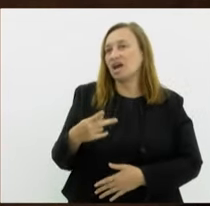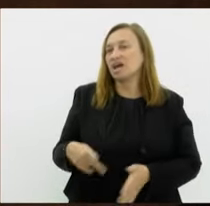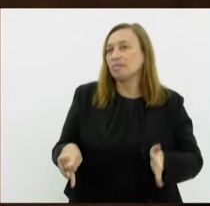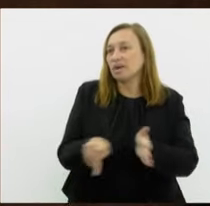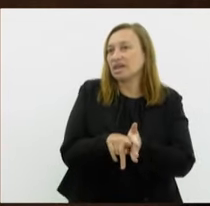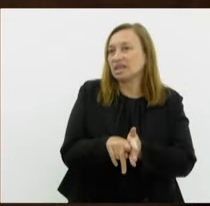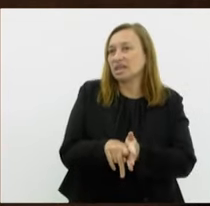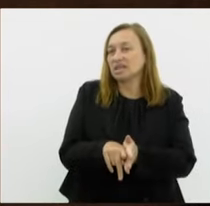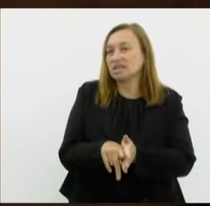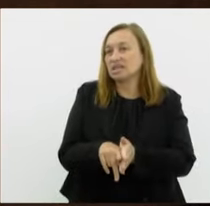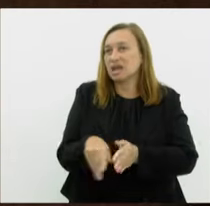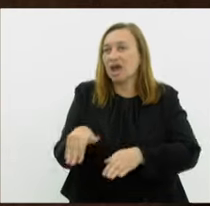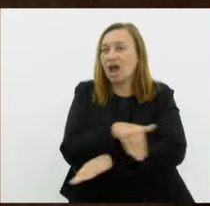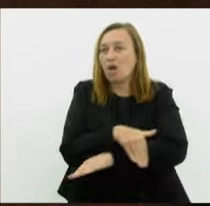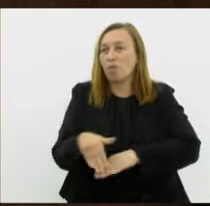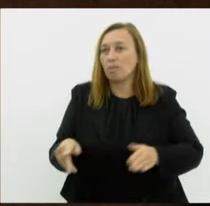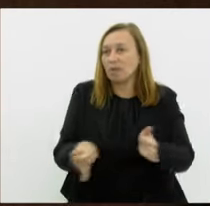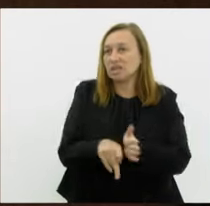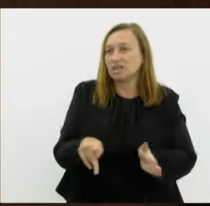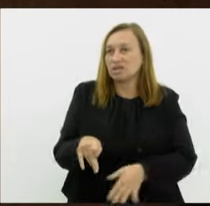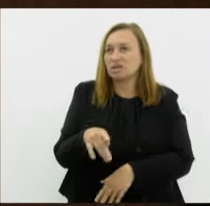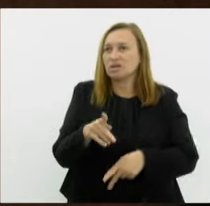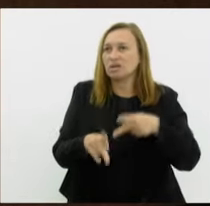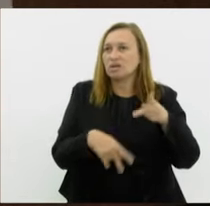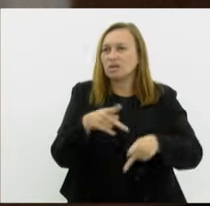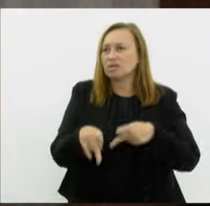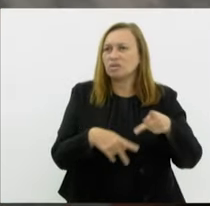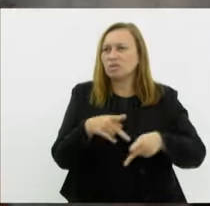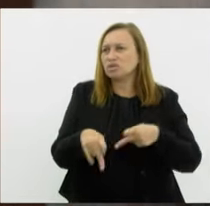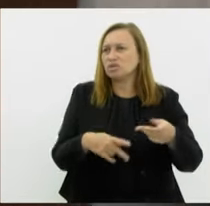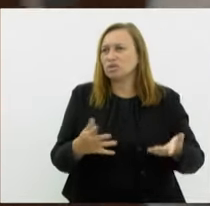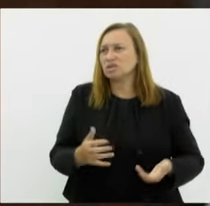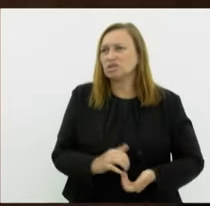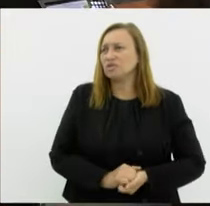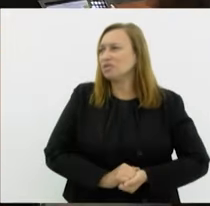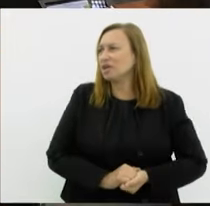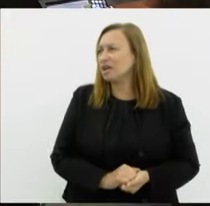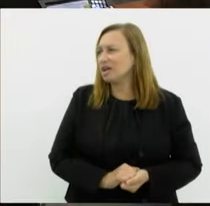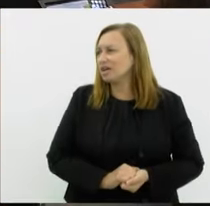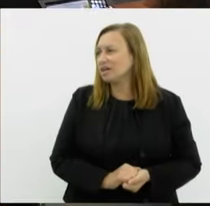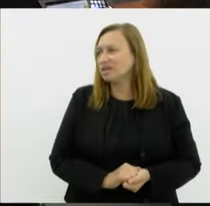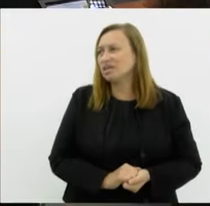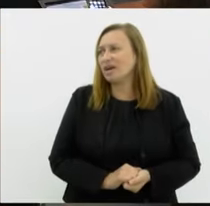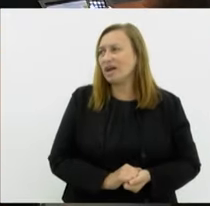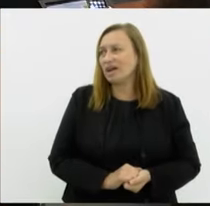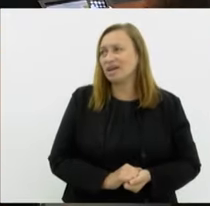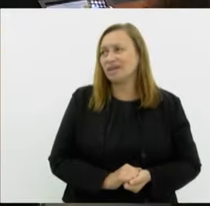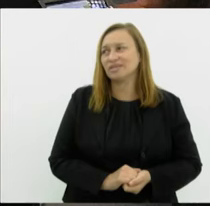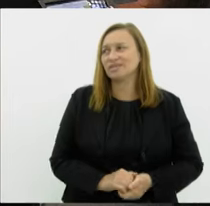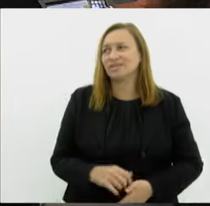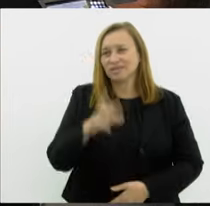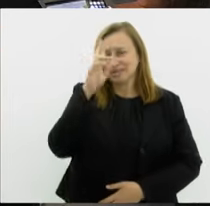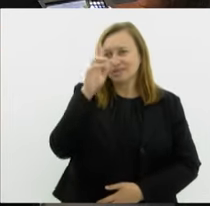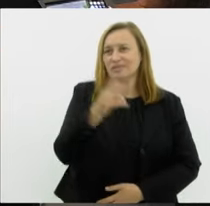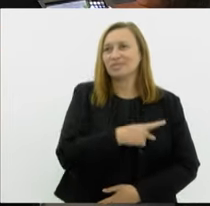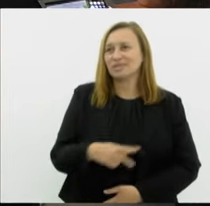rua. A rua é do povo. Deputado Luiz Paulo. Presidente, para quebrar o clima,